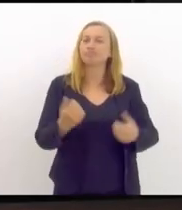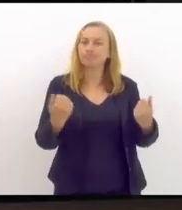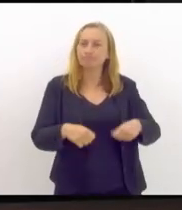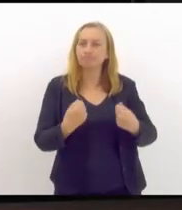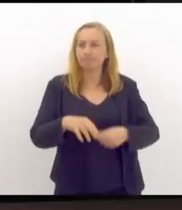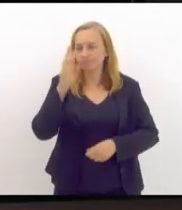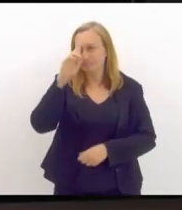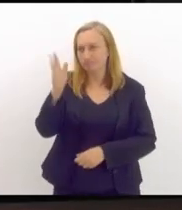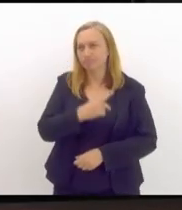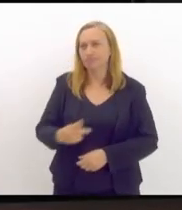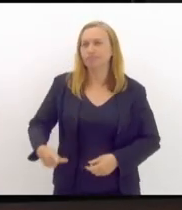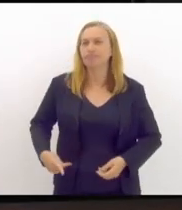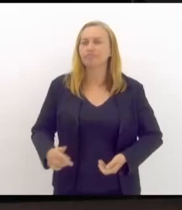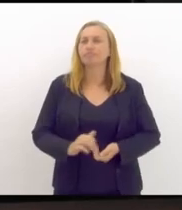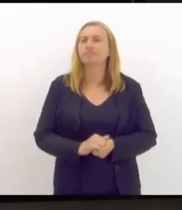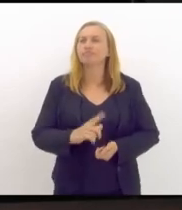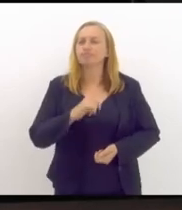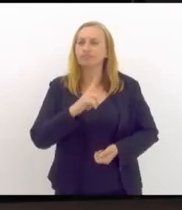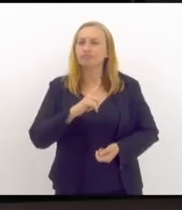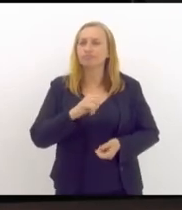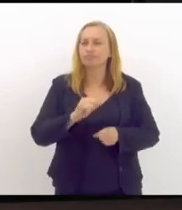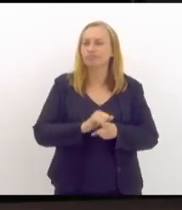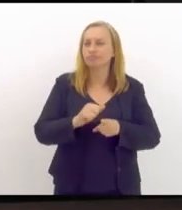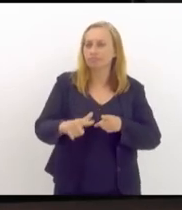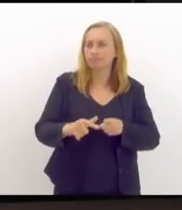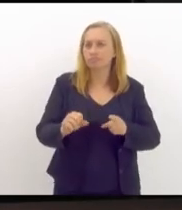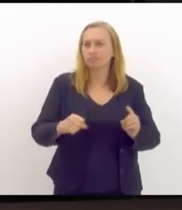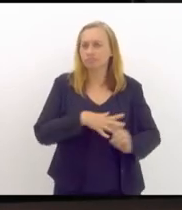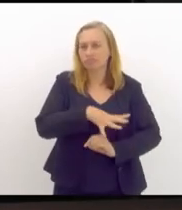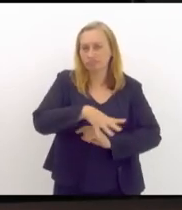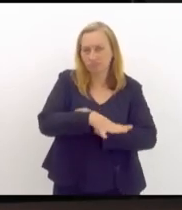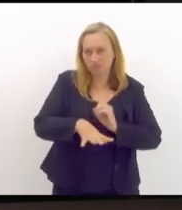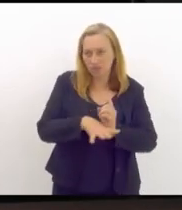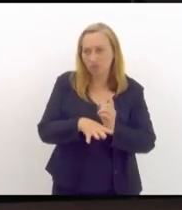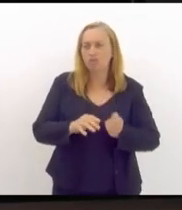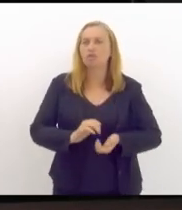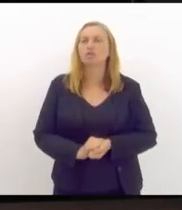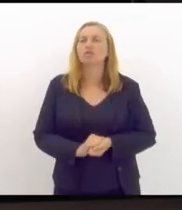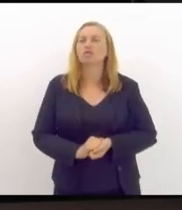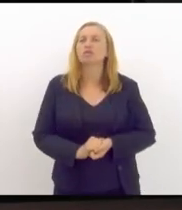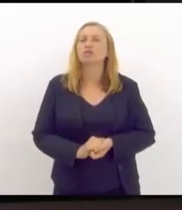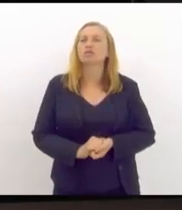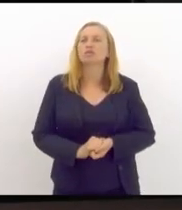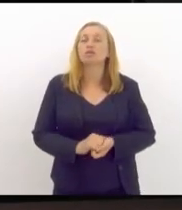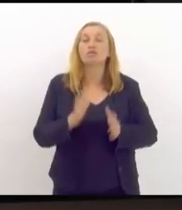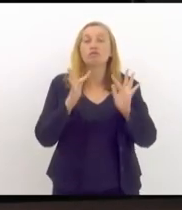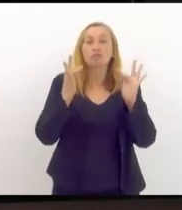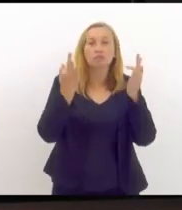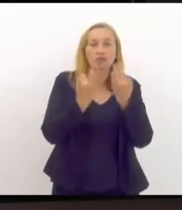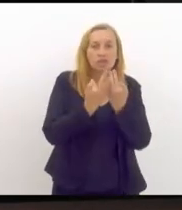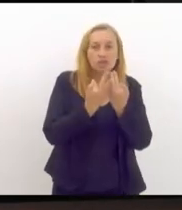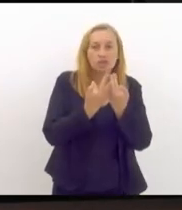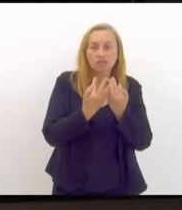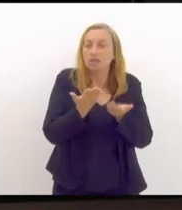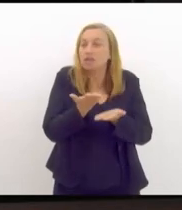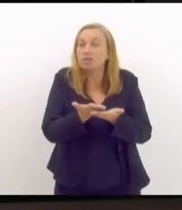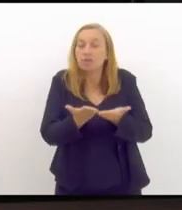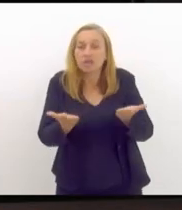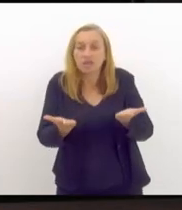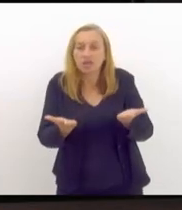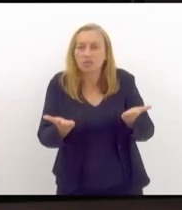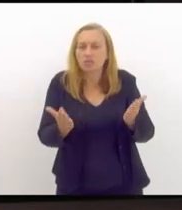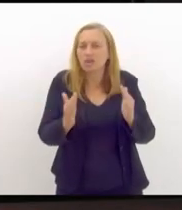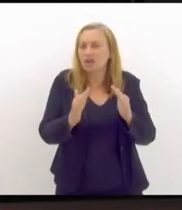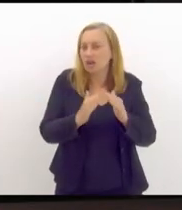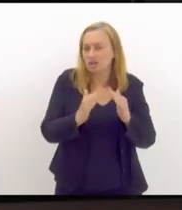presidenta que tenhamos aluguel social aluguel social para as famílias que perderam